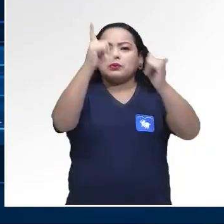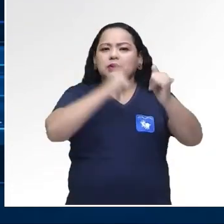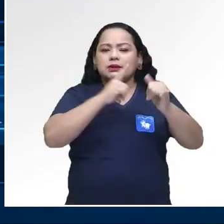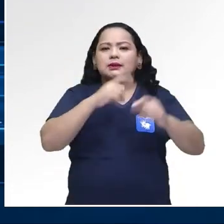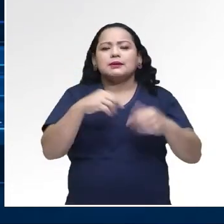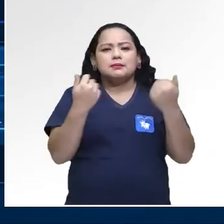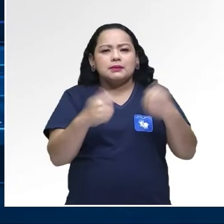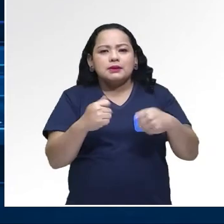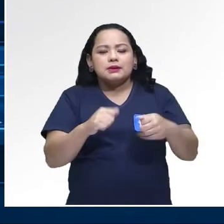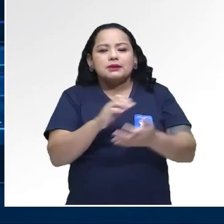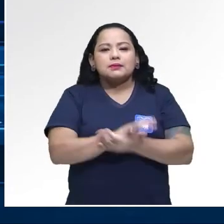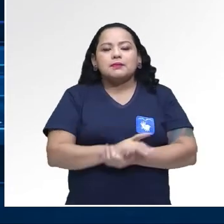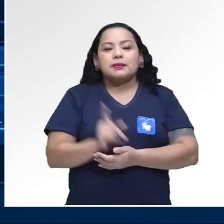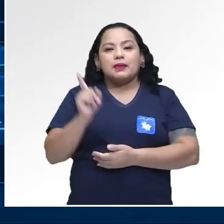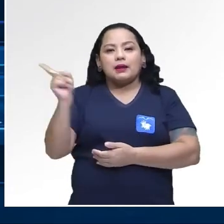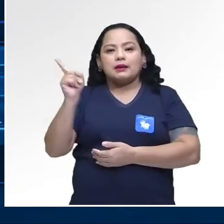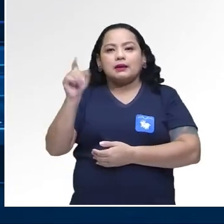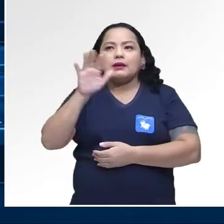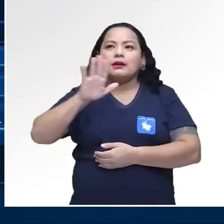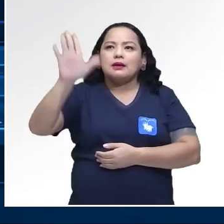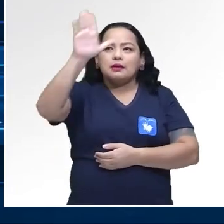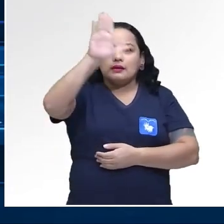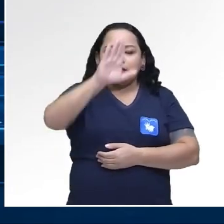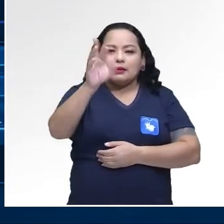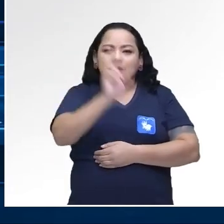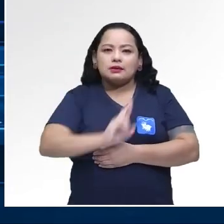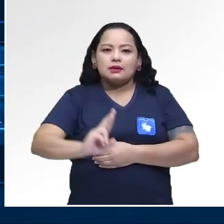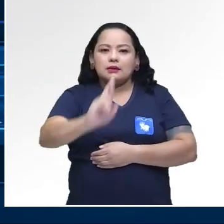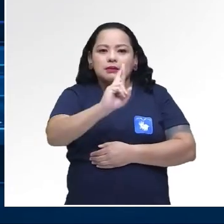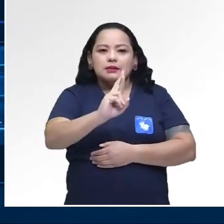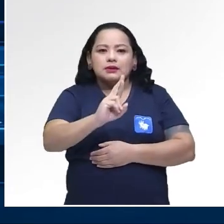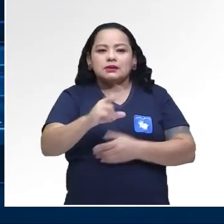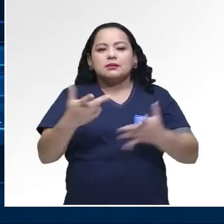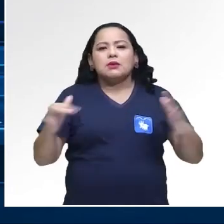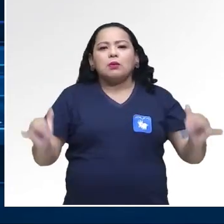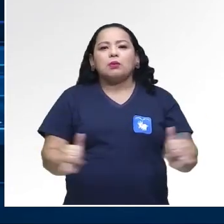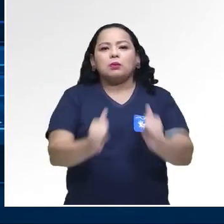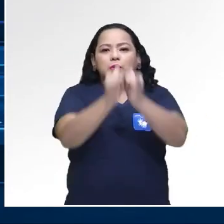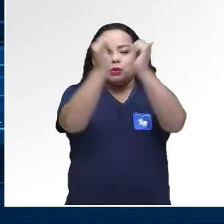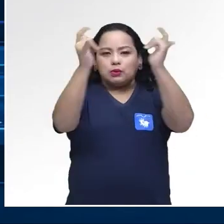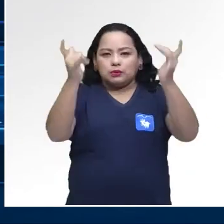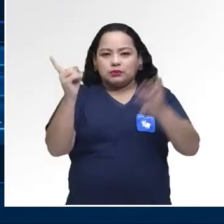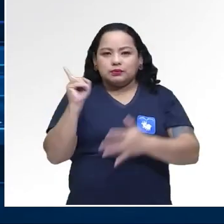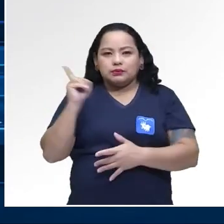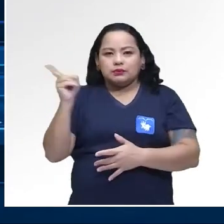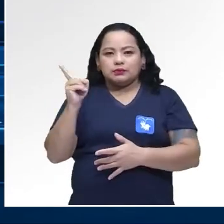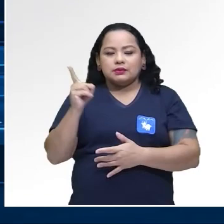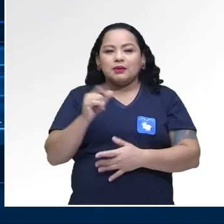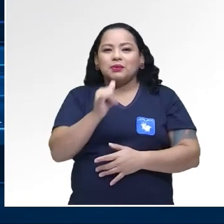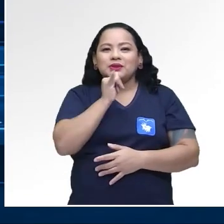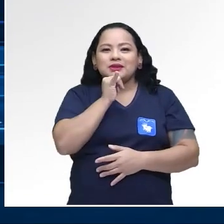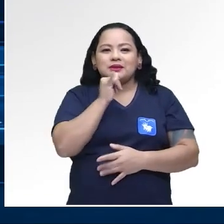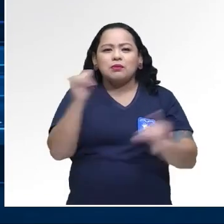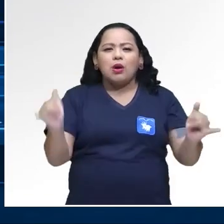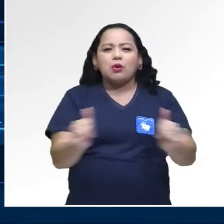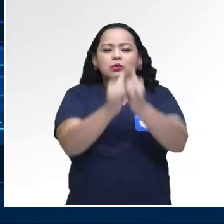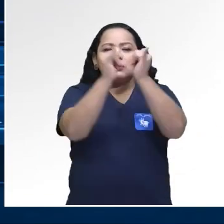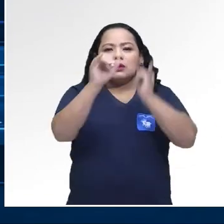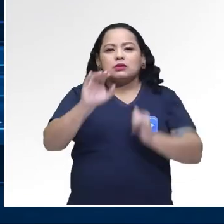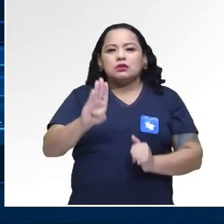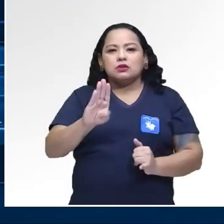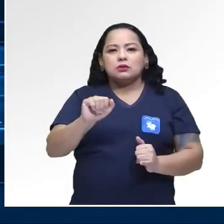Nesse caso, a gente trouxe aqui imagens que representam usinas hidrelétricas, né, usina de Balbina e usinas